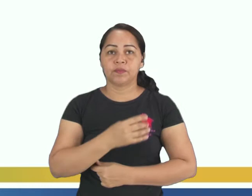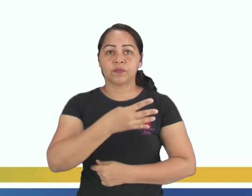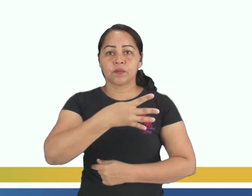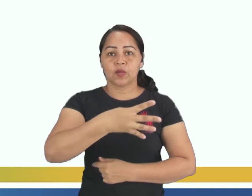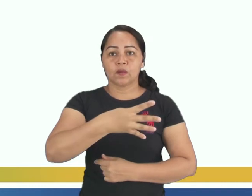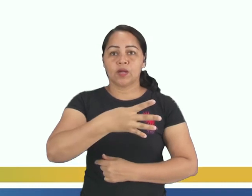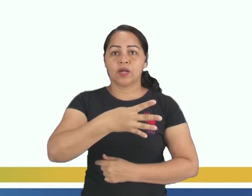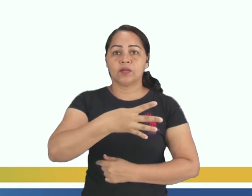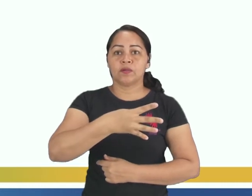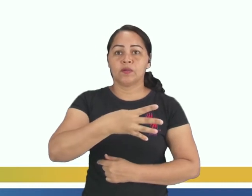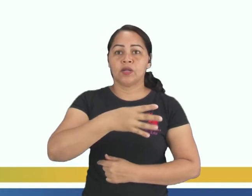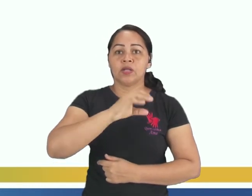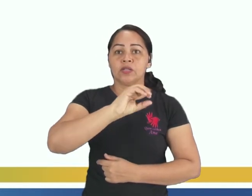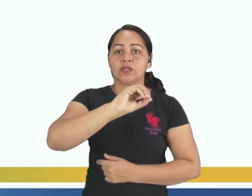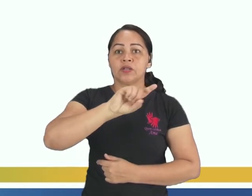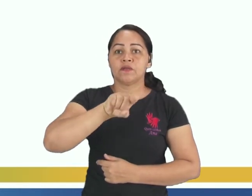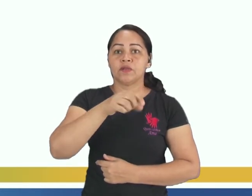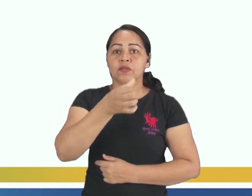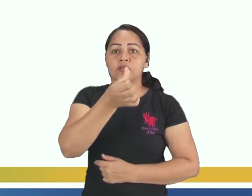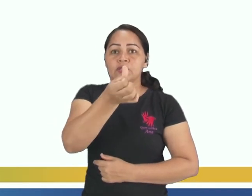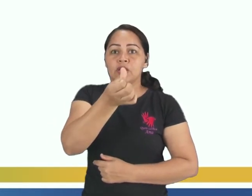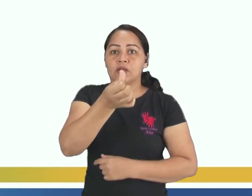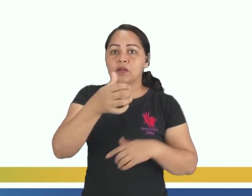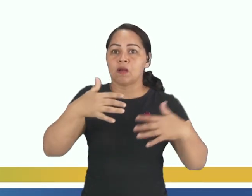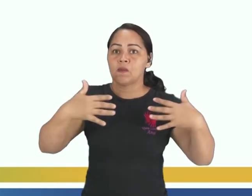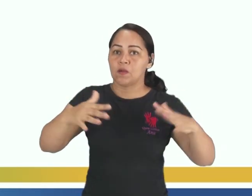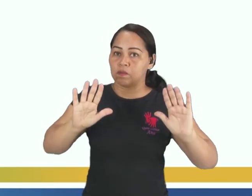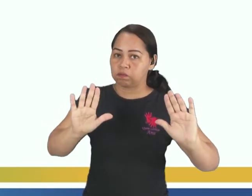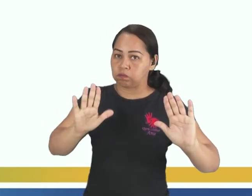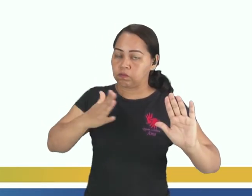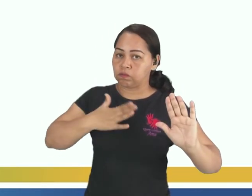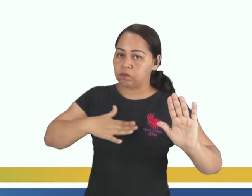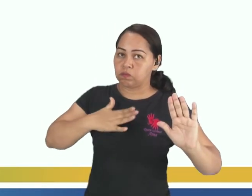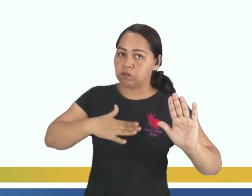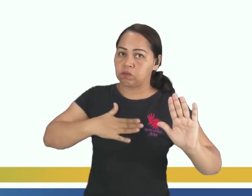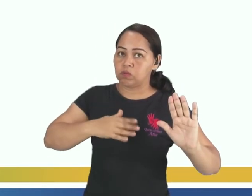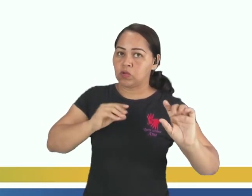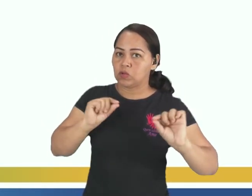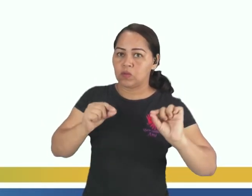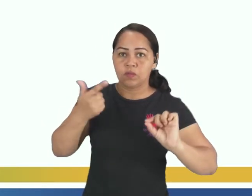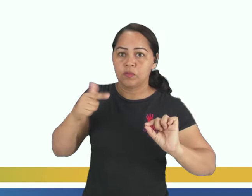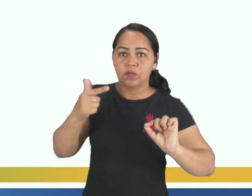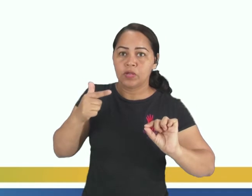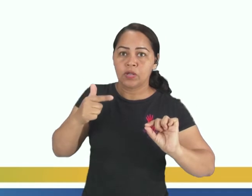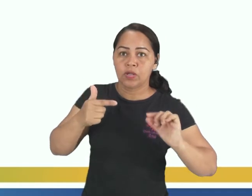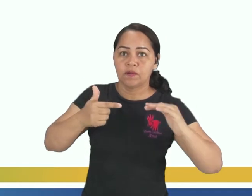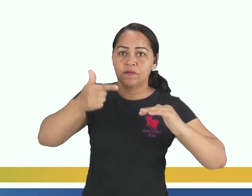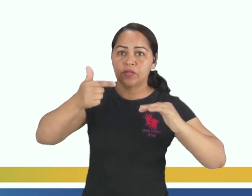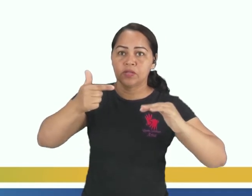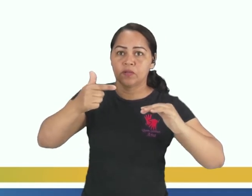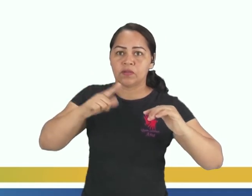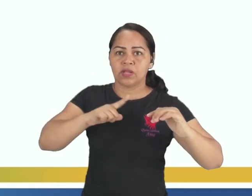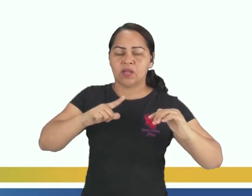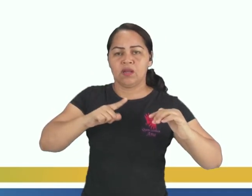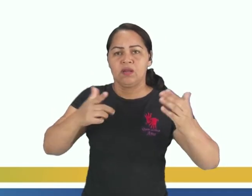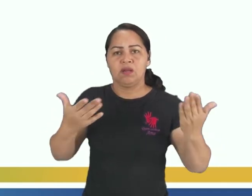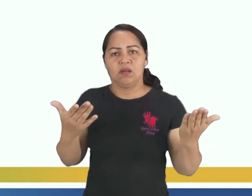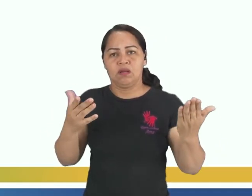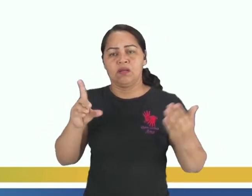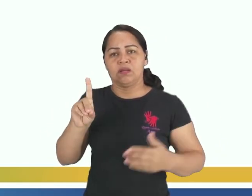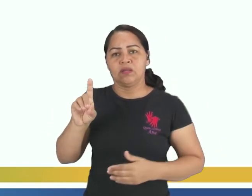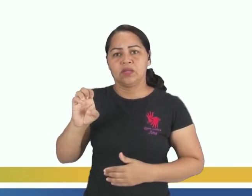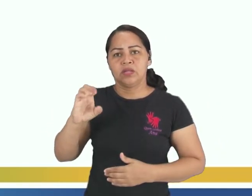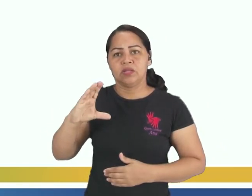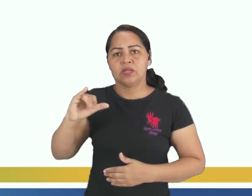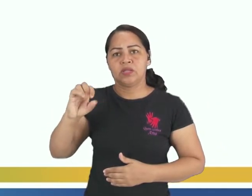elevado a 0,6. Aqui é importante você tomar um pouquinho de cuidado, porque aqui nós não temos um expoente fracionário, nós temos um expoente decimal.